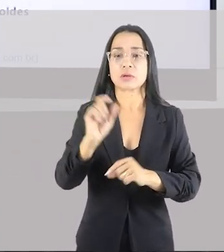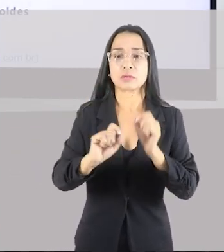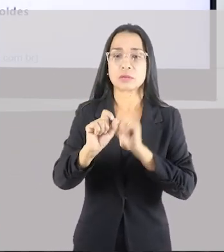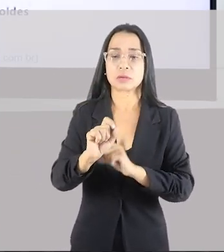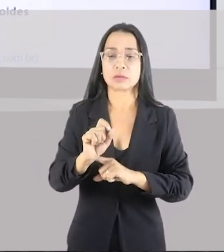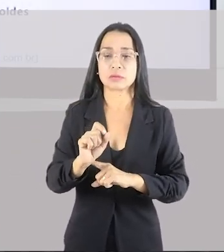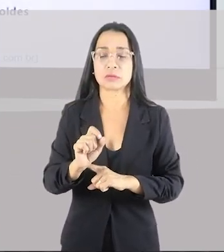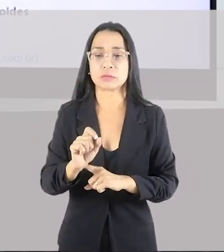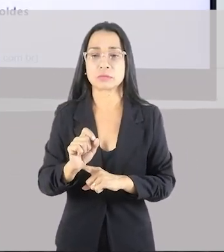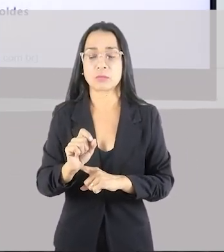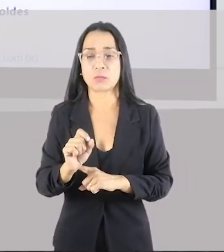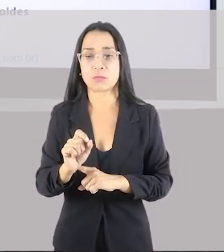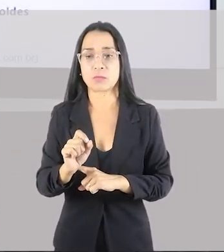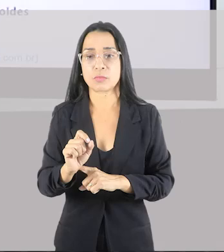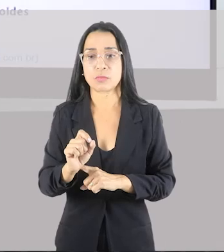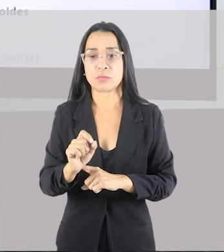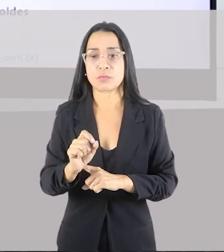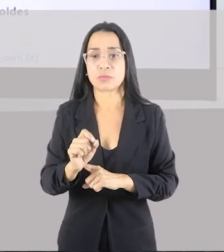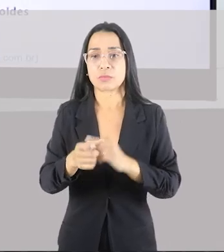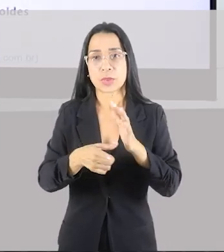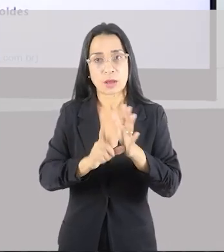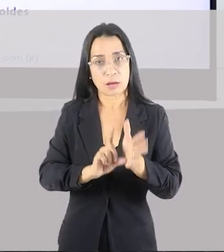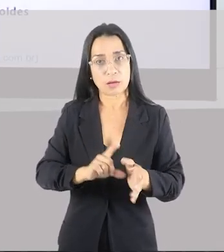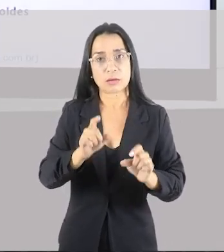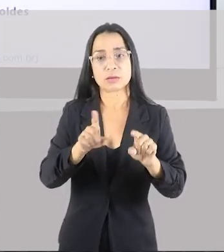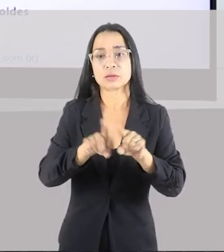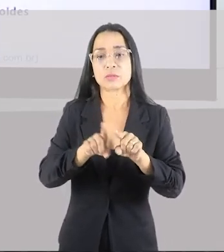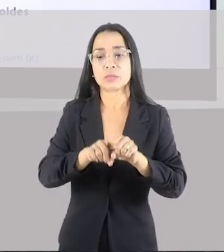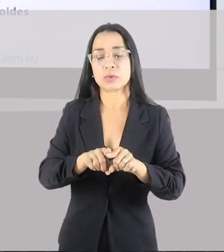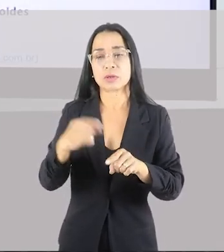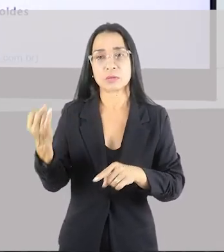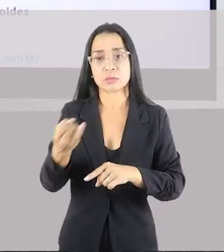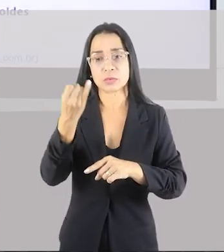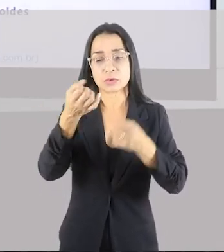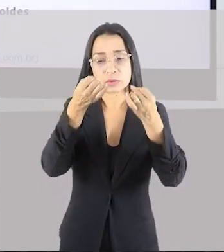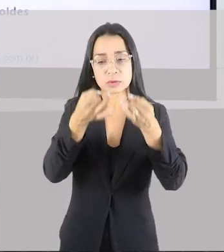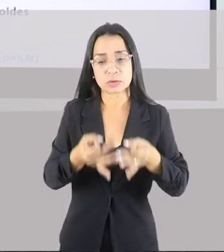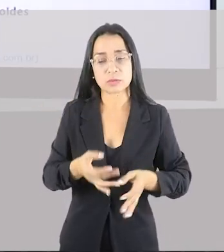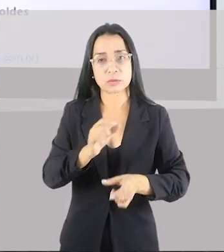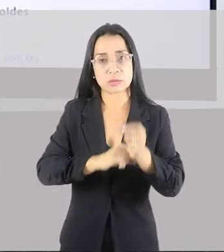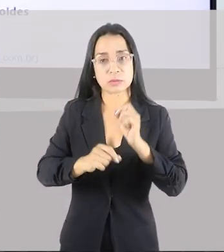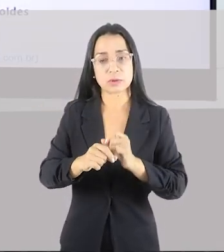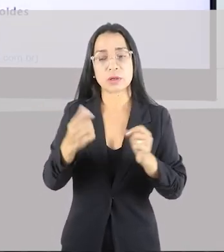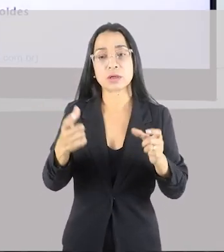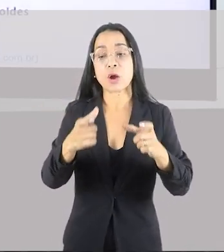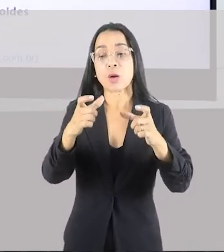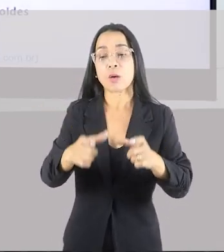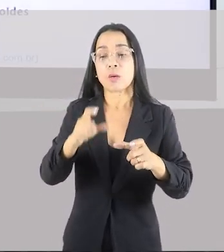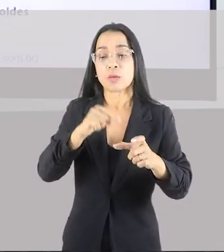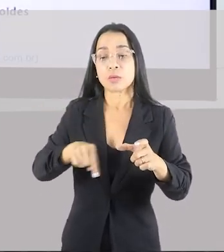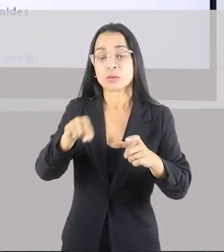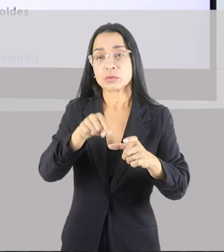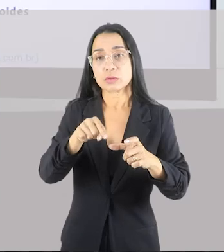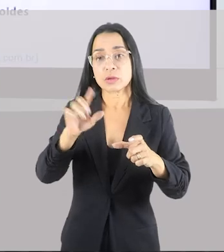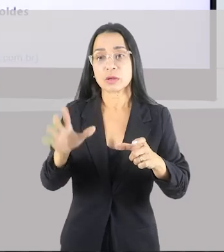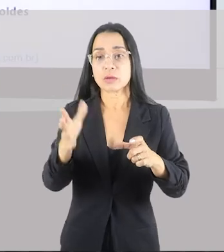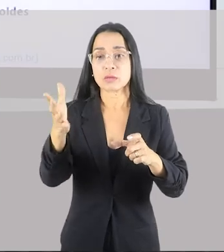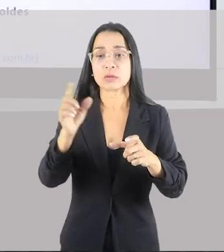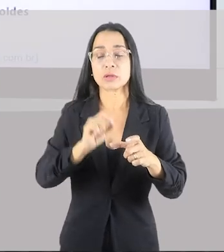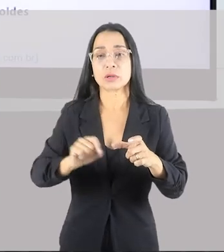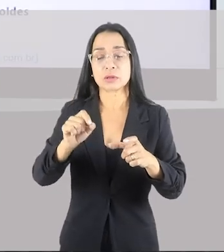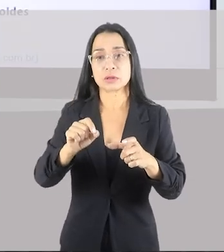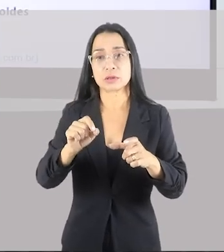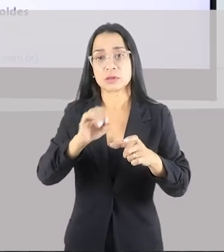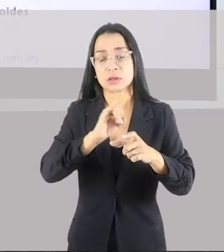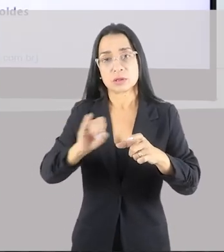essa célula? Antes disso, né, é importante também a gente lembrar e salientar o local onde tudo isso está ocorrendo.